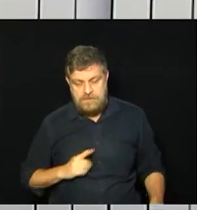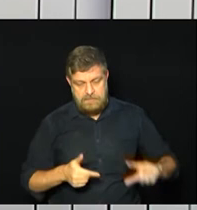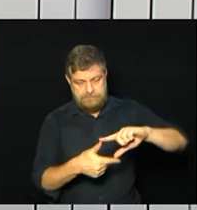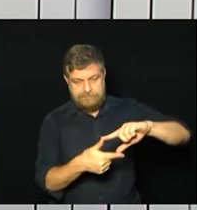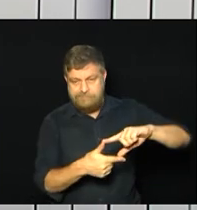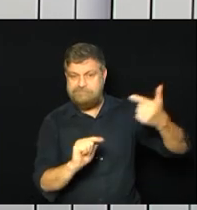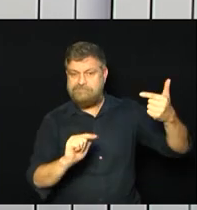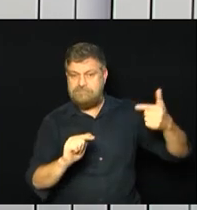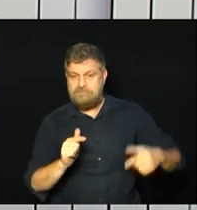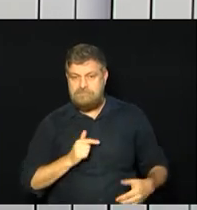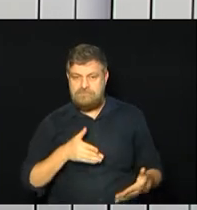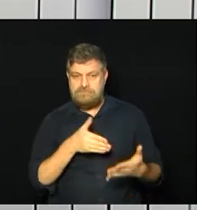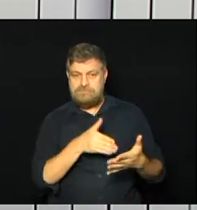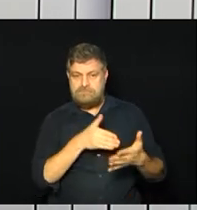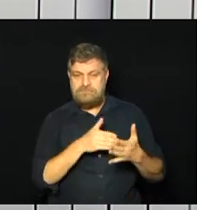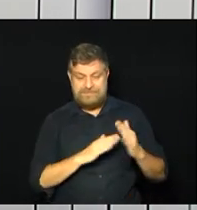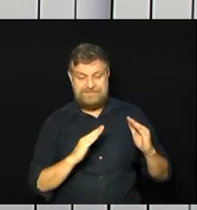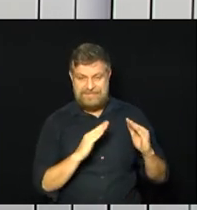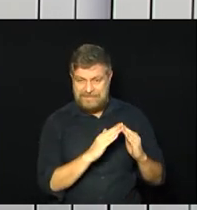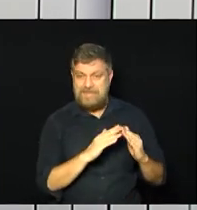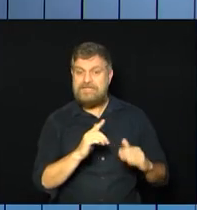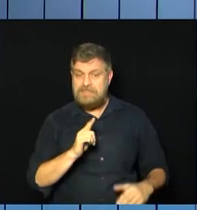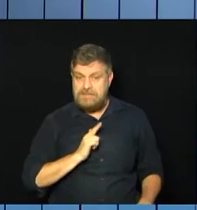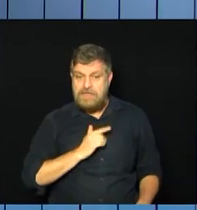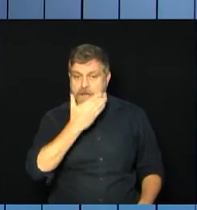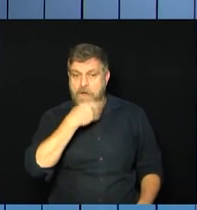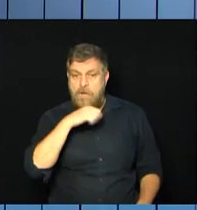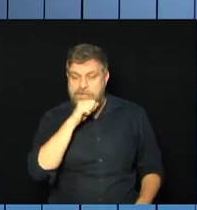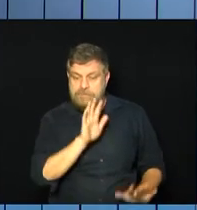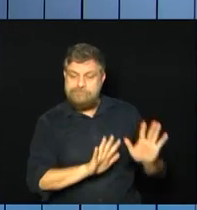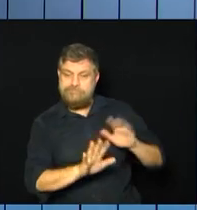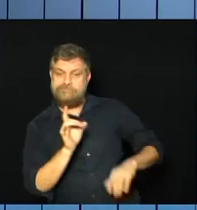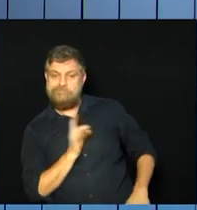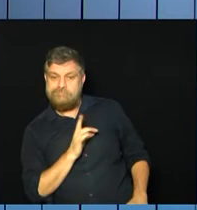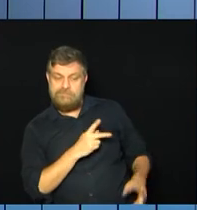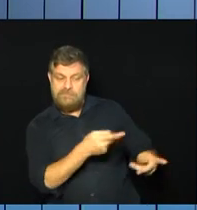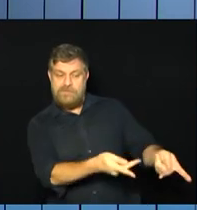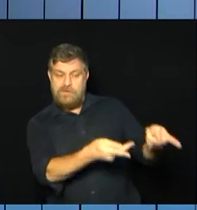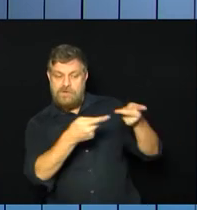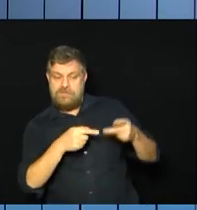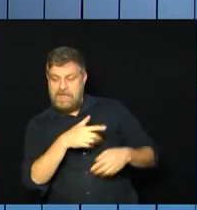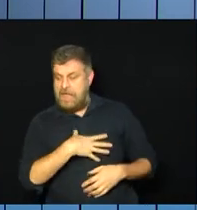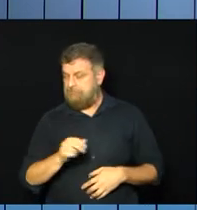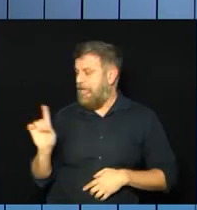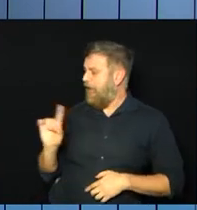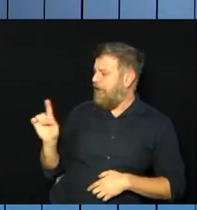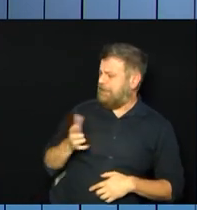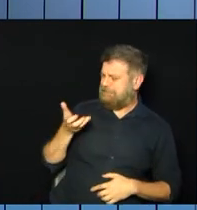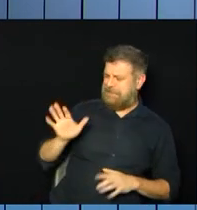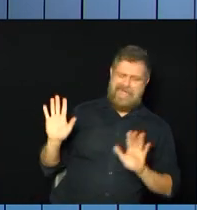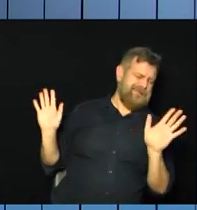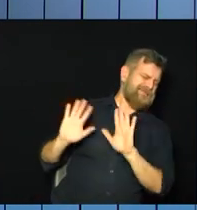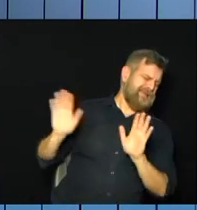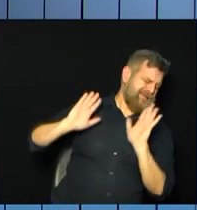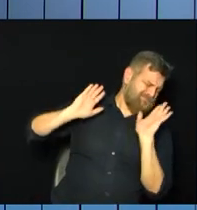que muitas vezes existe dentro de casa, né? Que às vezes o pai ele fica meio com medo de fazer o convite e o filho fala, não, pai, não quero fazer isso